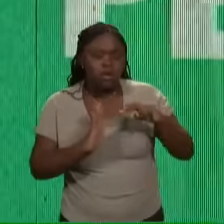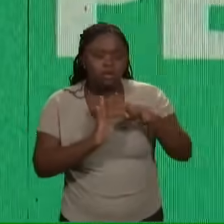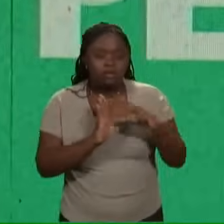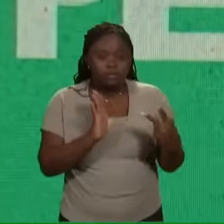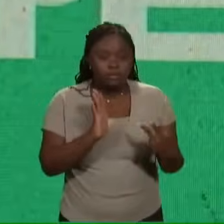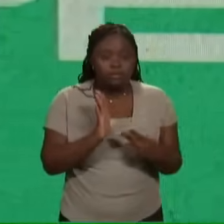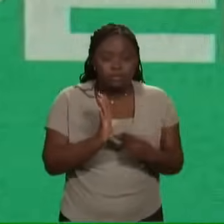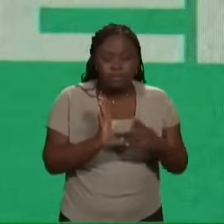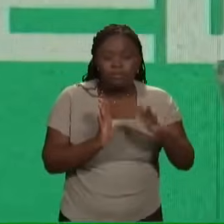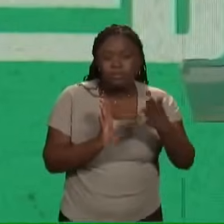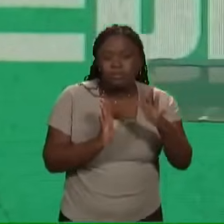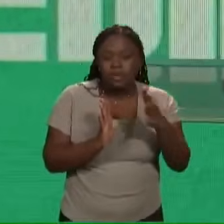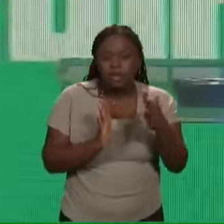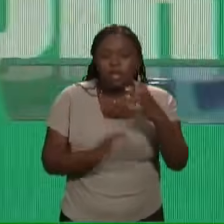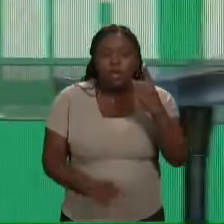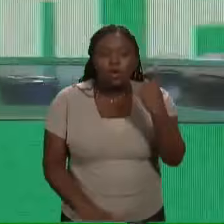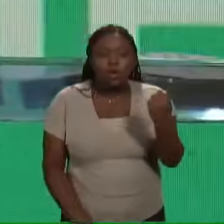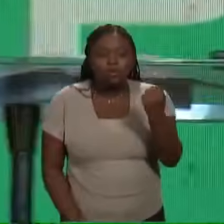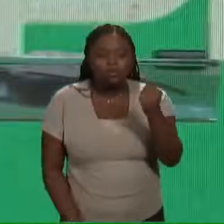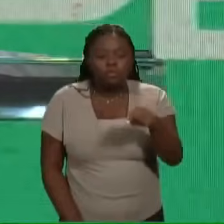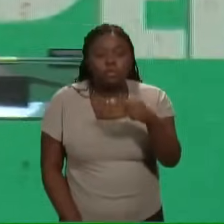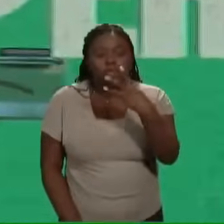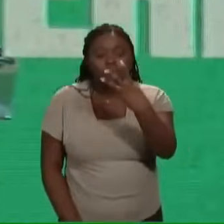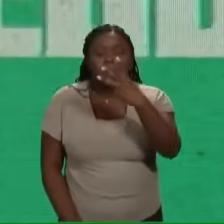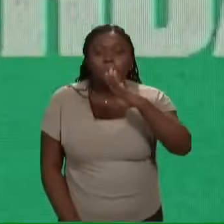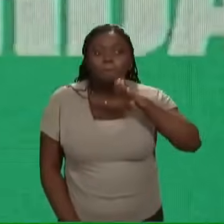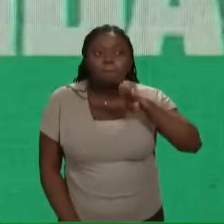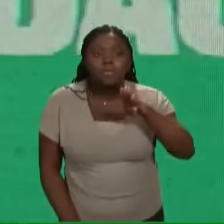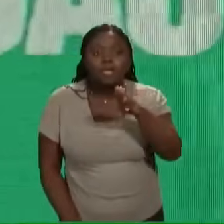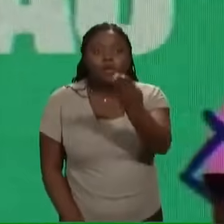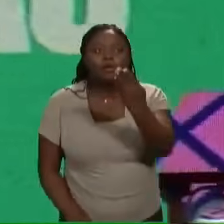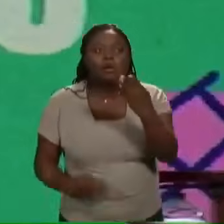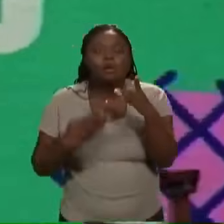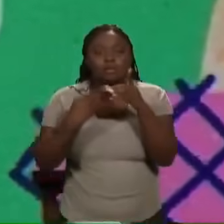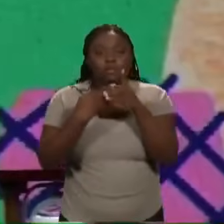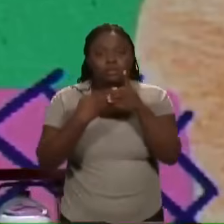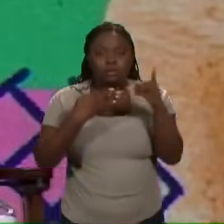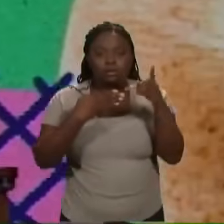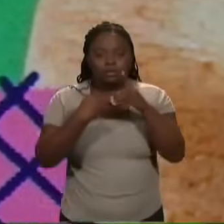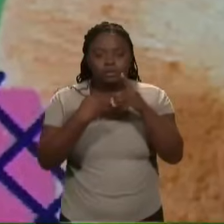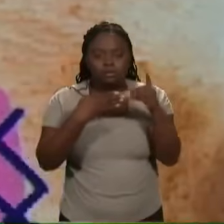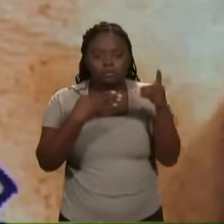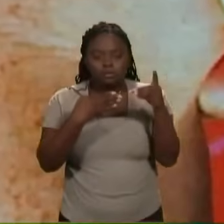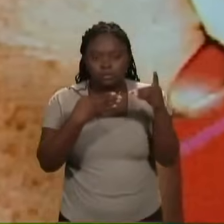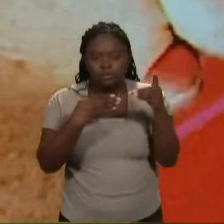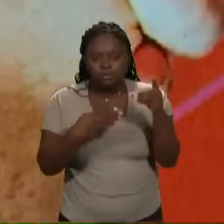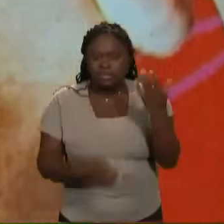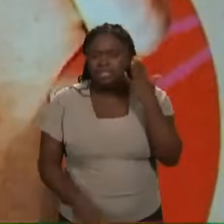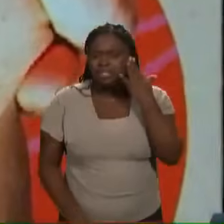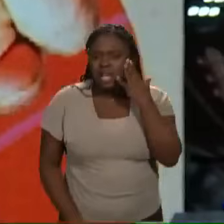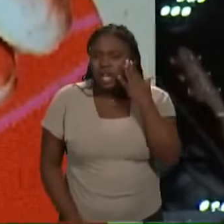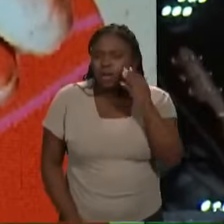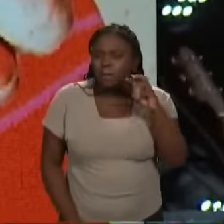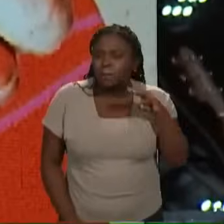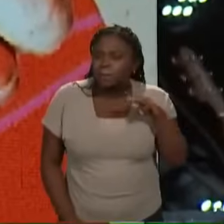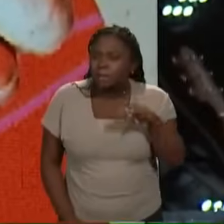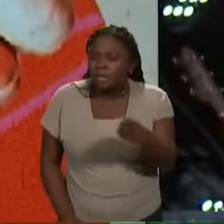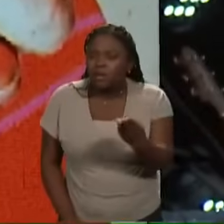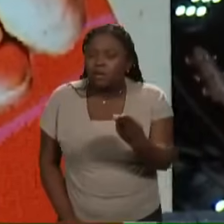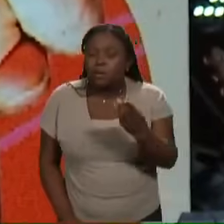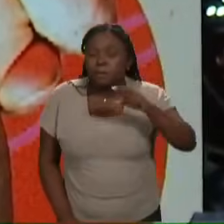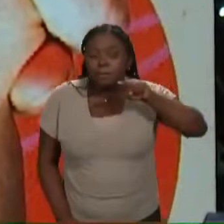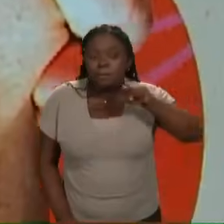O equivalente a 1,3 bilhões de dólares. Sabe o que é 1 bilhão?